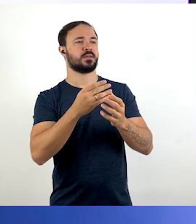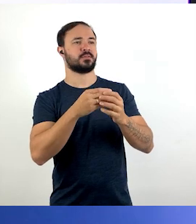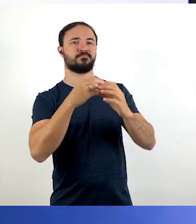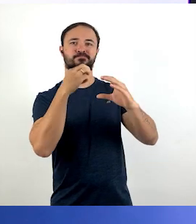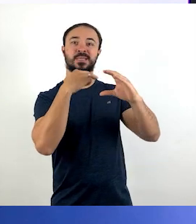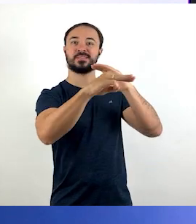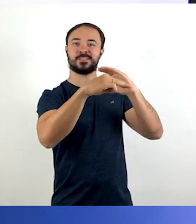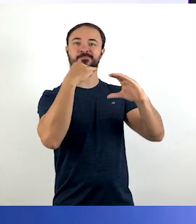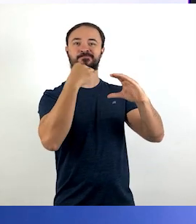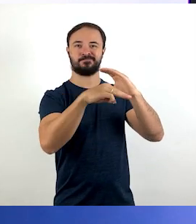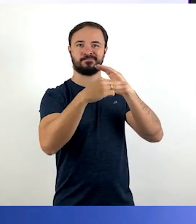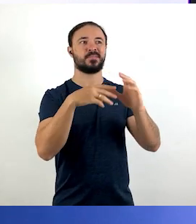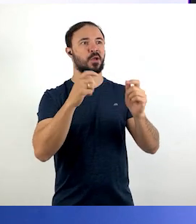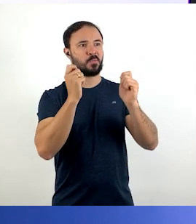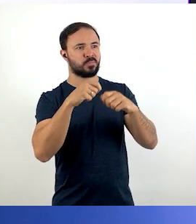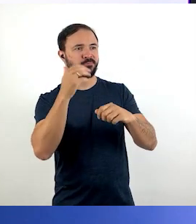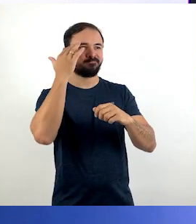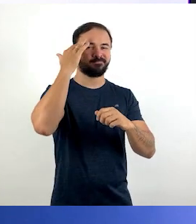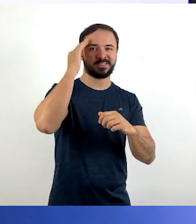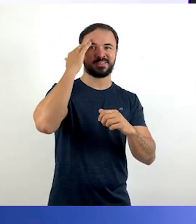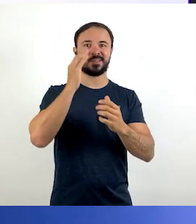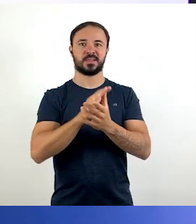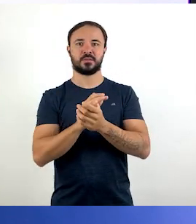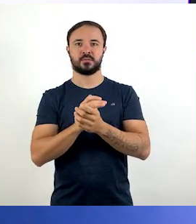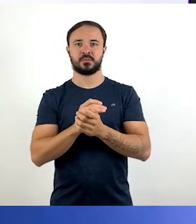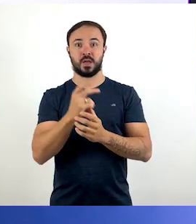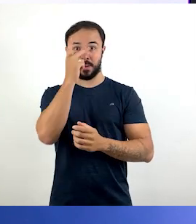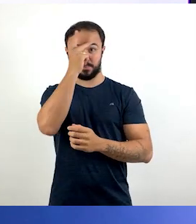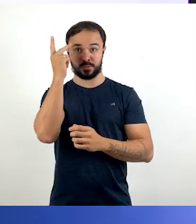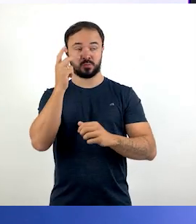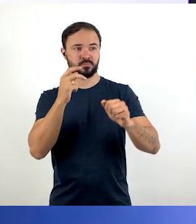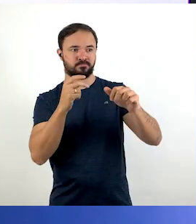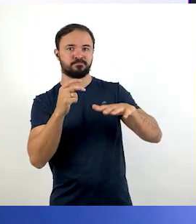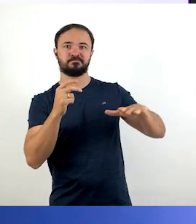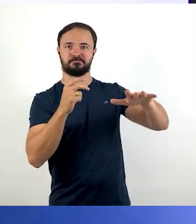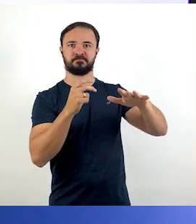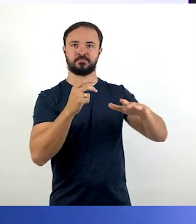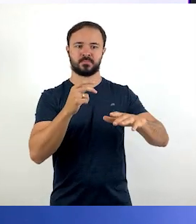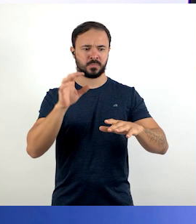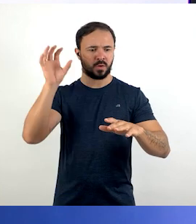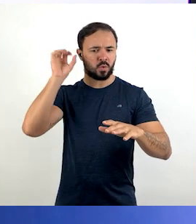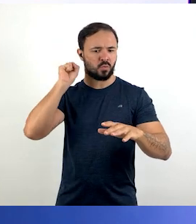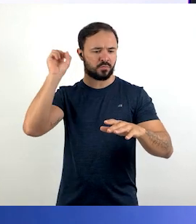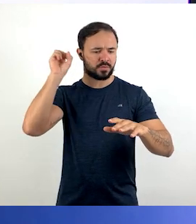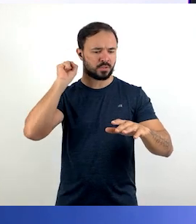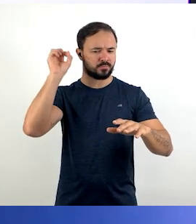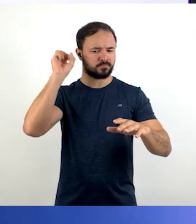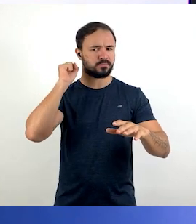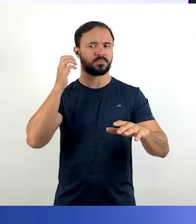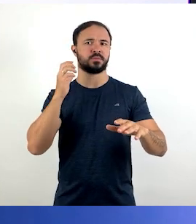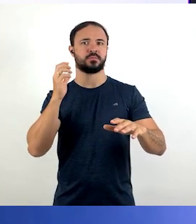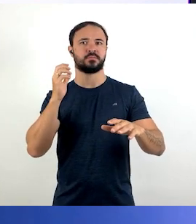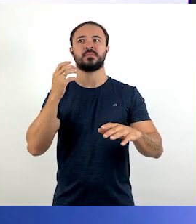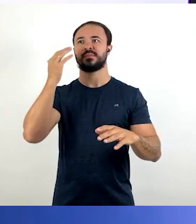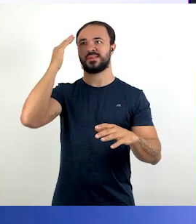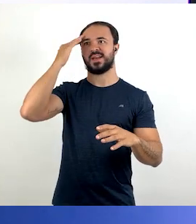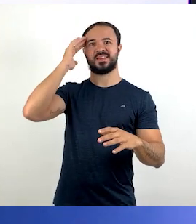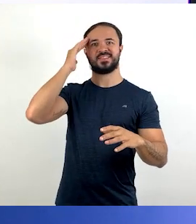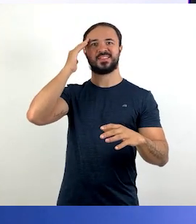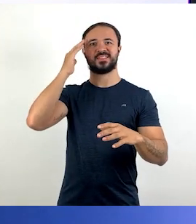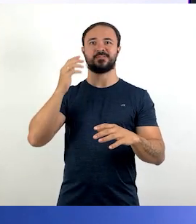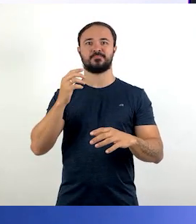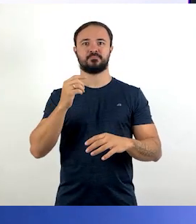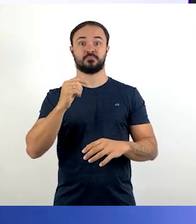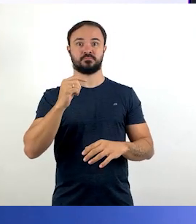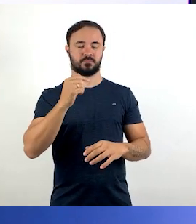o emissor e o receptor. O receptor recebia ondas sonoras à medida que esses impulsos eram transmitidos.